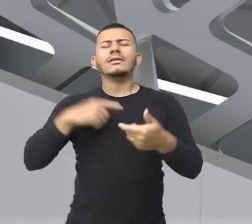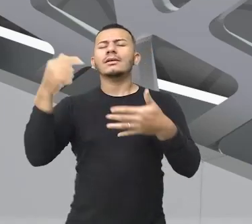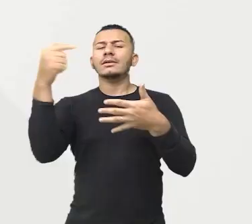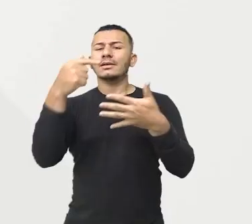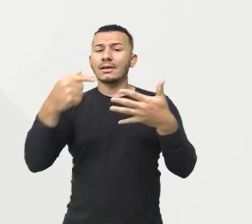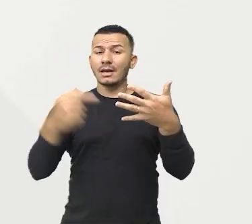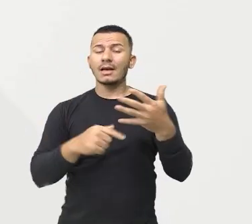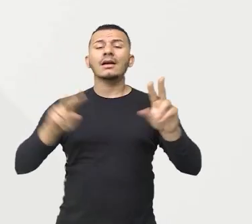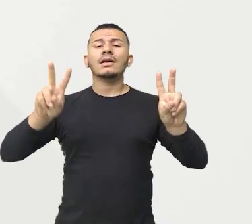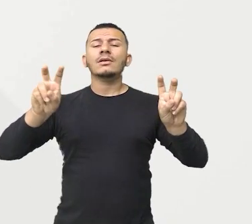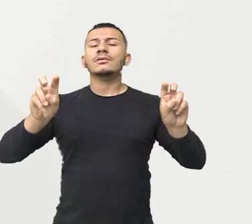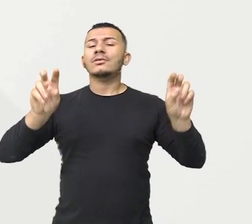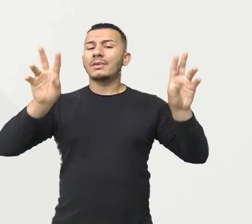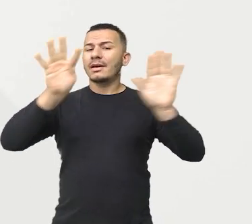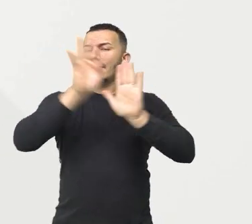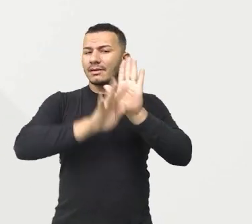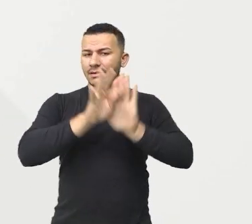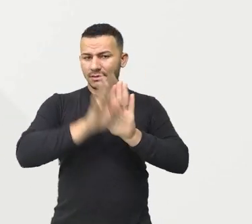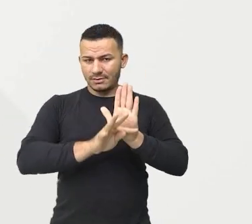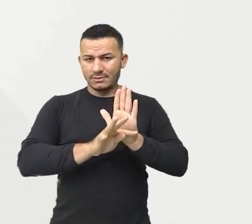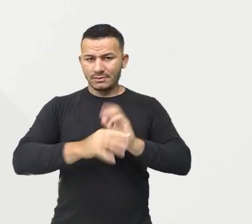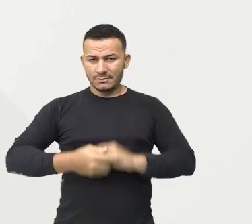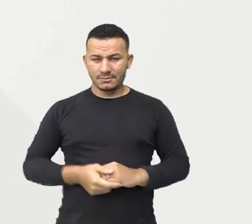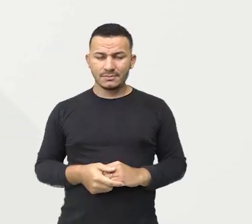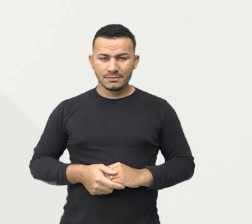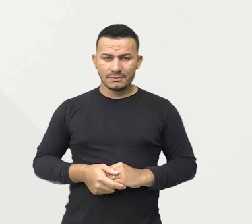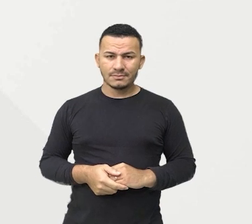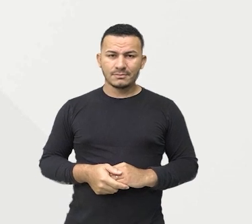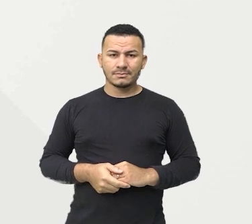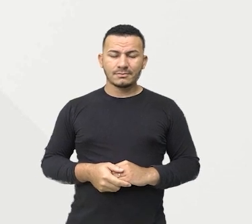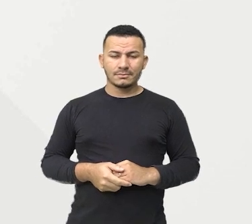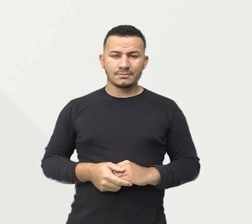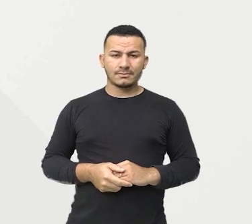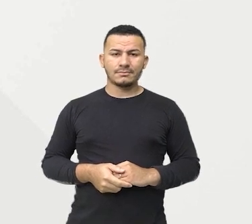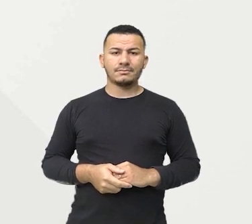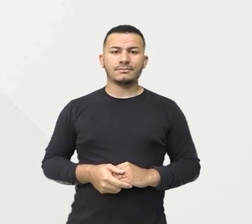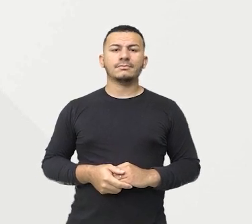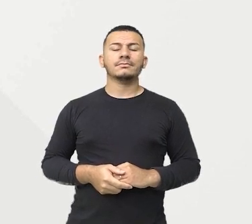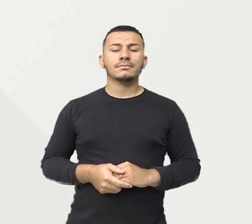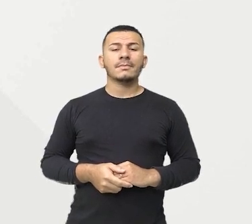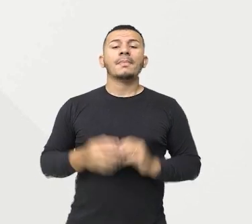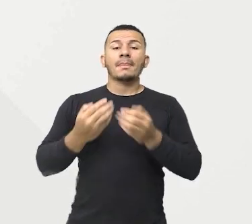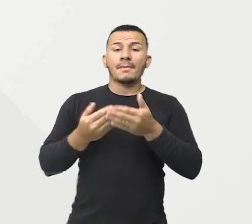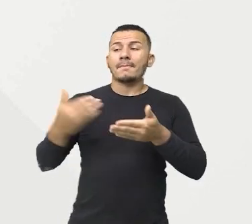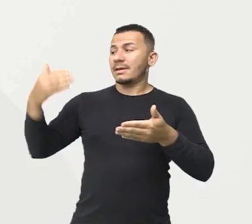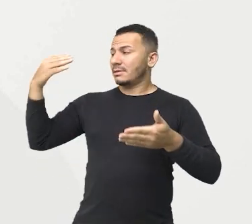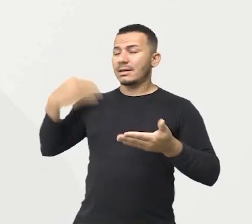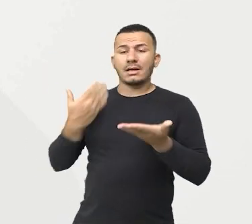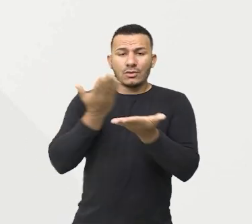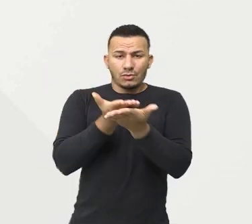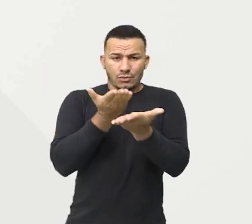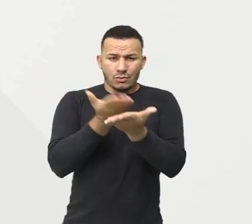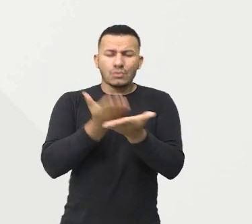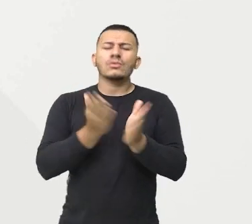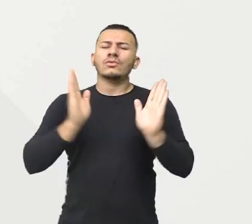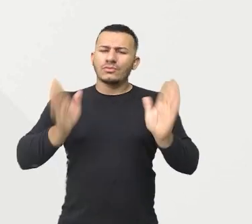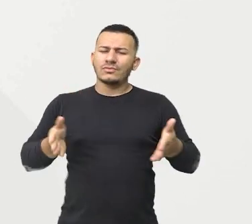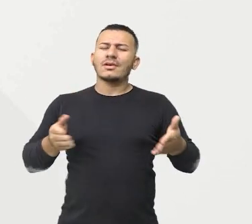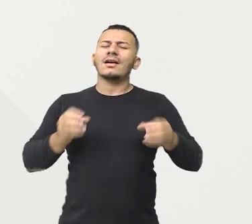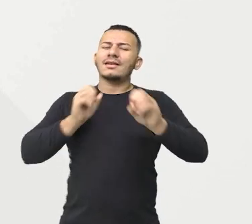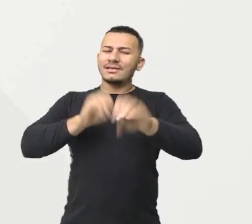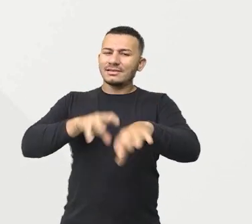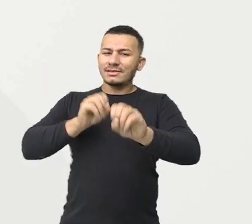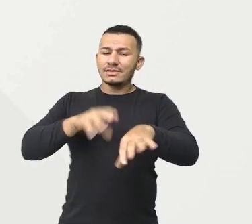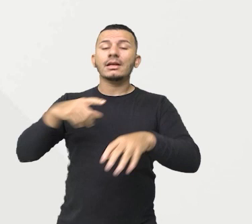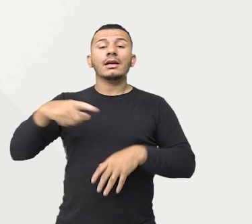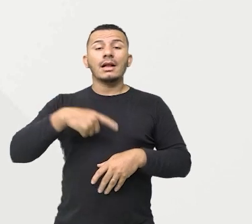dos textos, tá bom? Então, a gente já estudou aqui em outras aulas, até de outras unidades, que existem